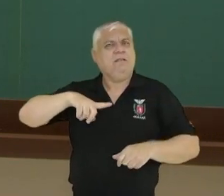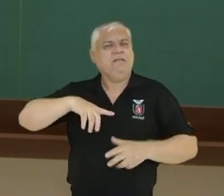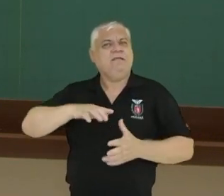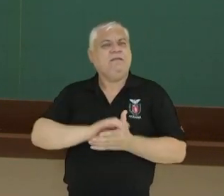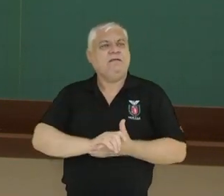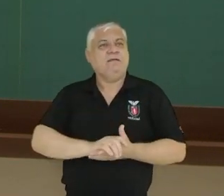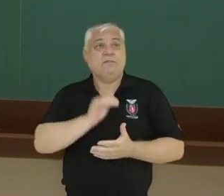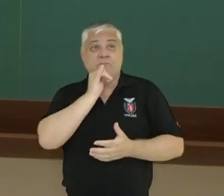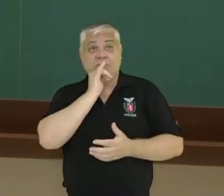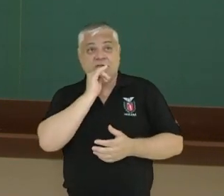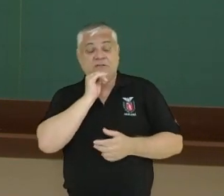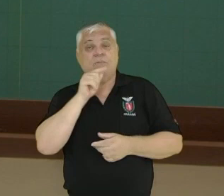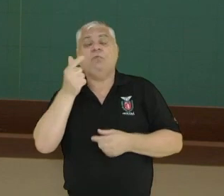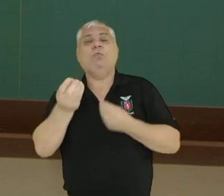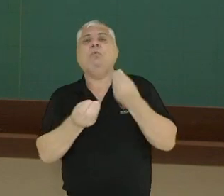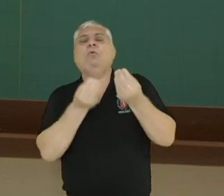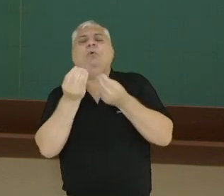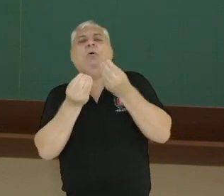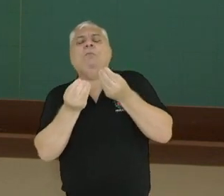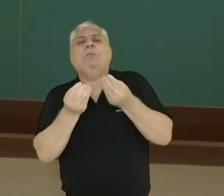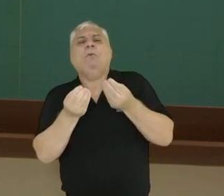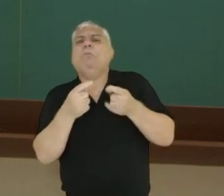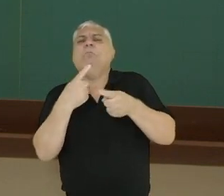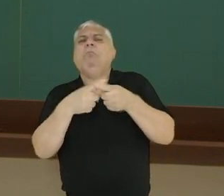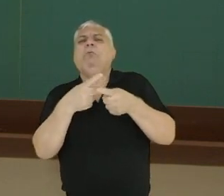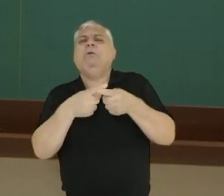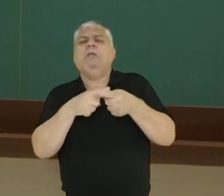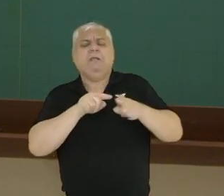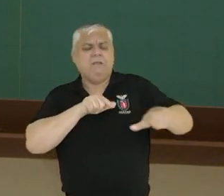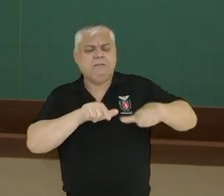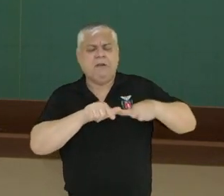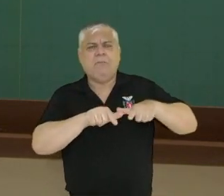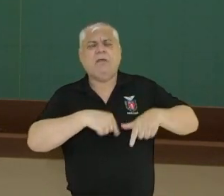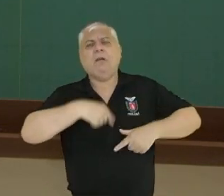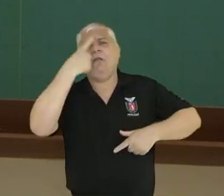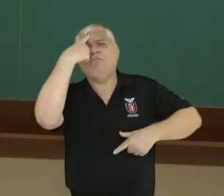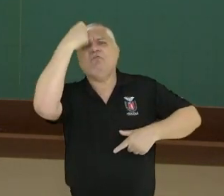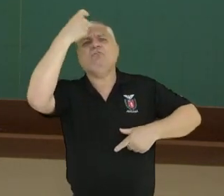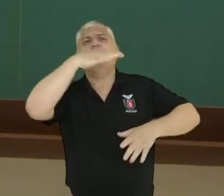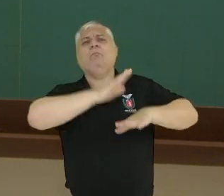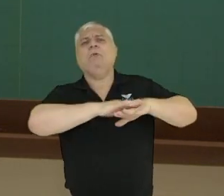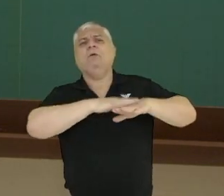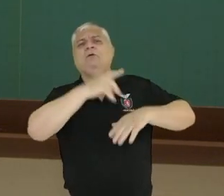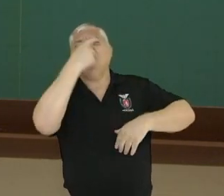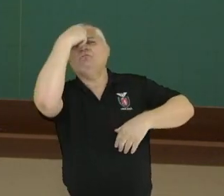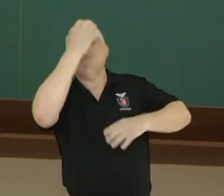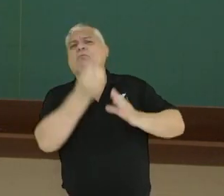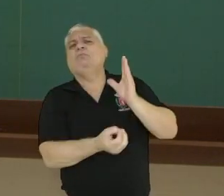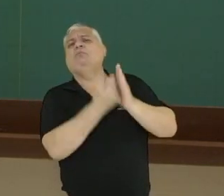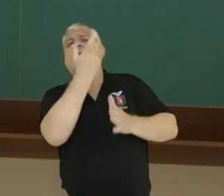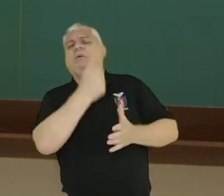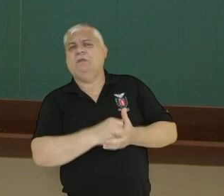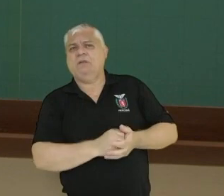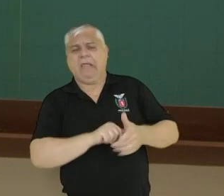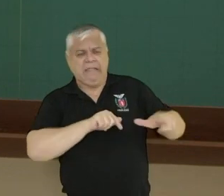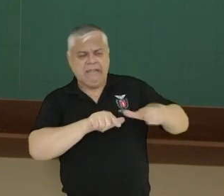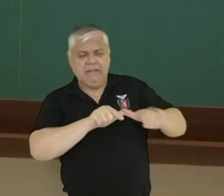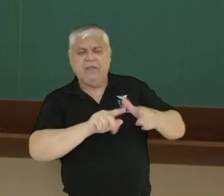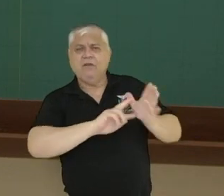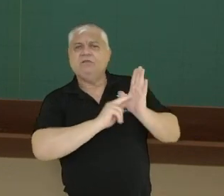E aqui nós vamos discutir para que ele existe, quem o inventou, qual o seu significado e se ele